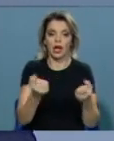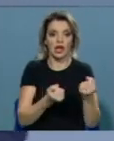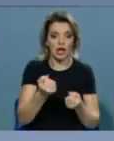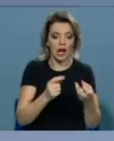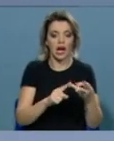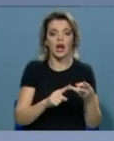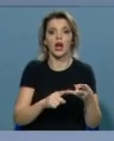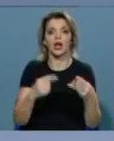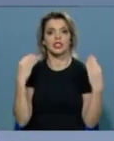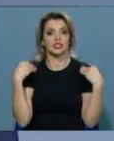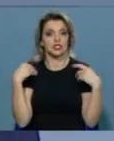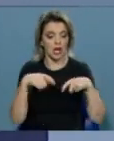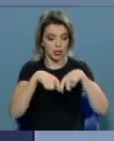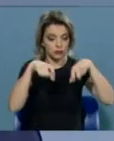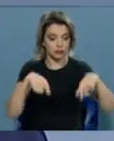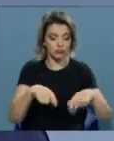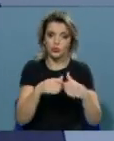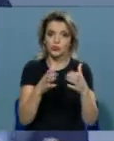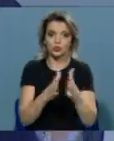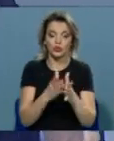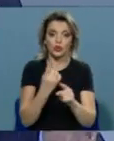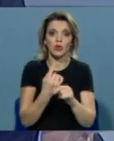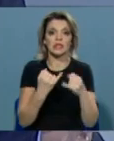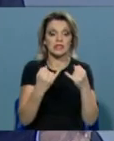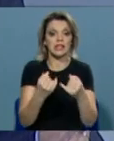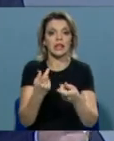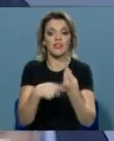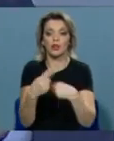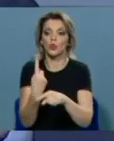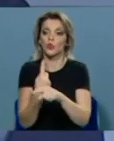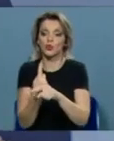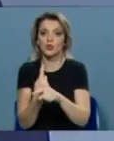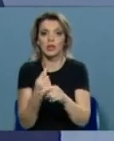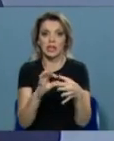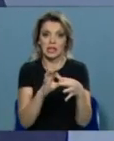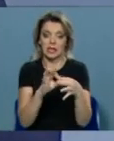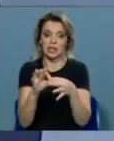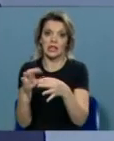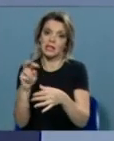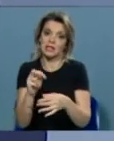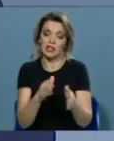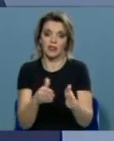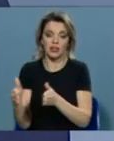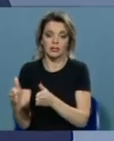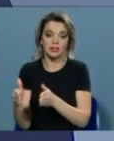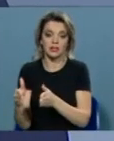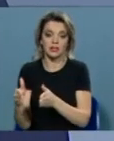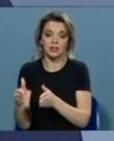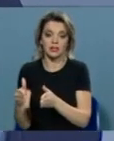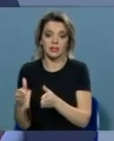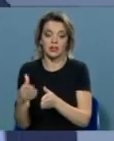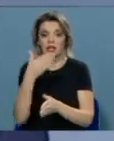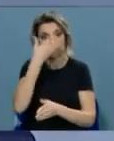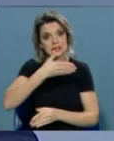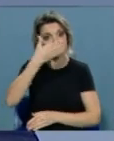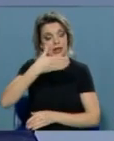ginásios depois logo na fase seguinte todos os fornecedores ligados é esses e depois de uma interface que estamos a falar e há